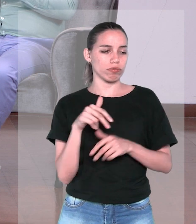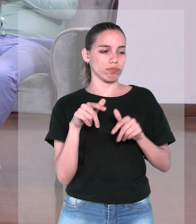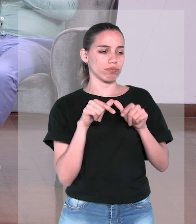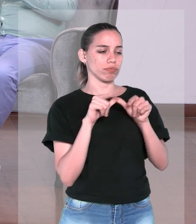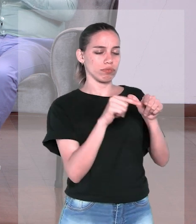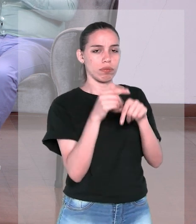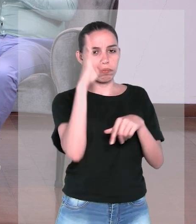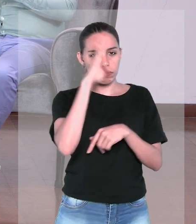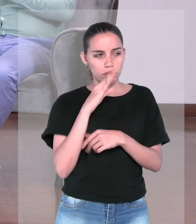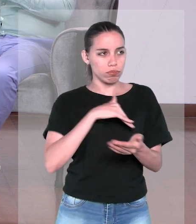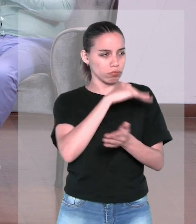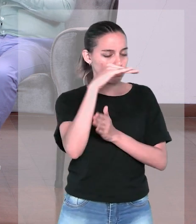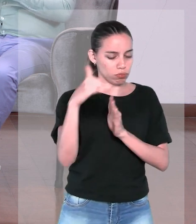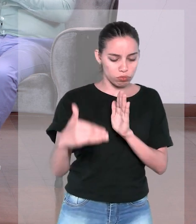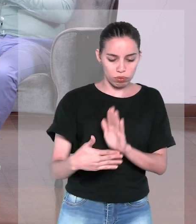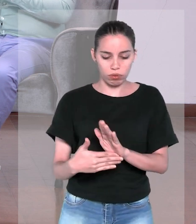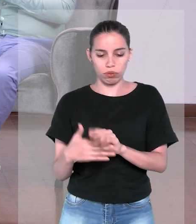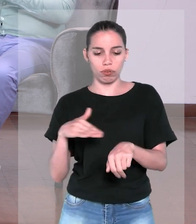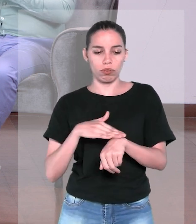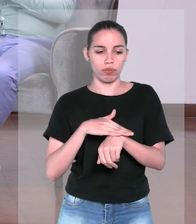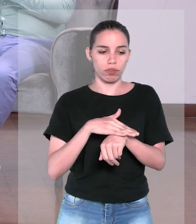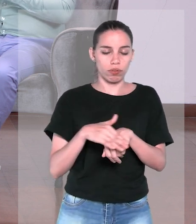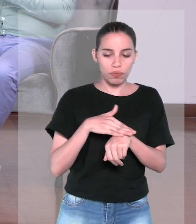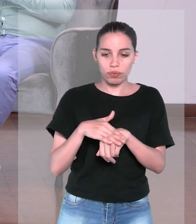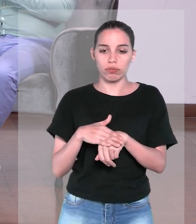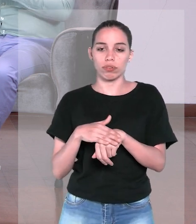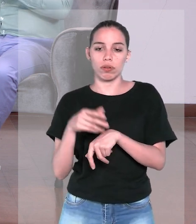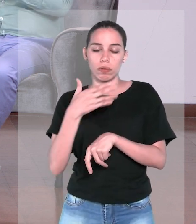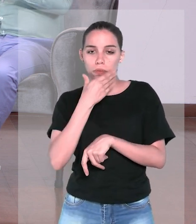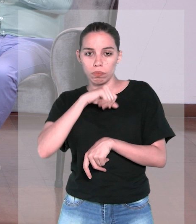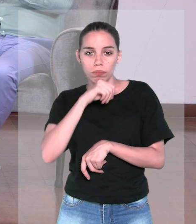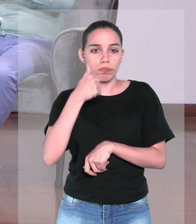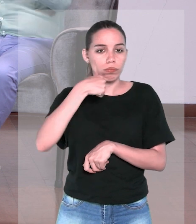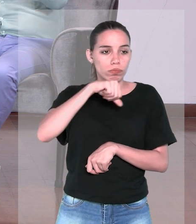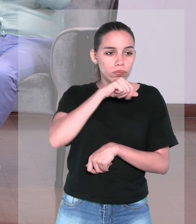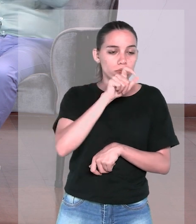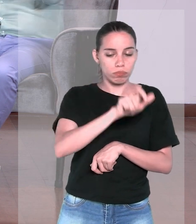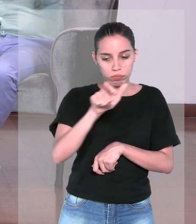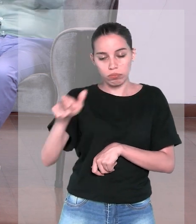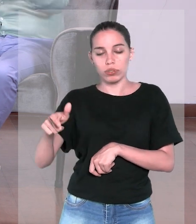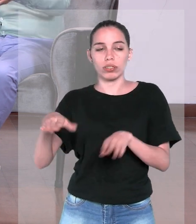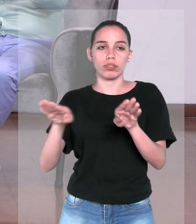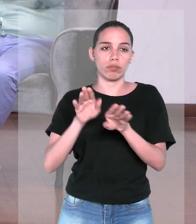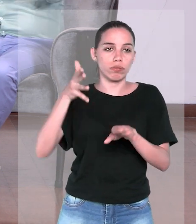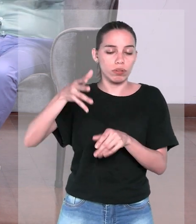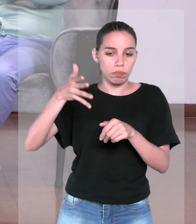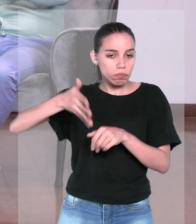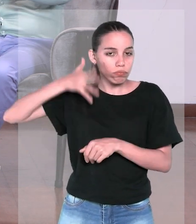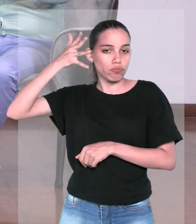Brasil todo, fazendo palestras, conversando com pais, com mães. E ali por volta do ano de